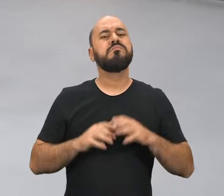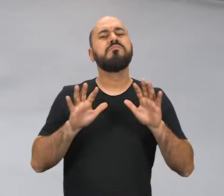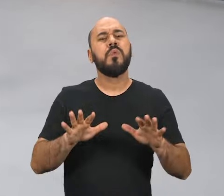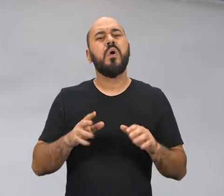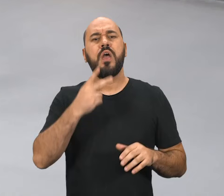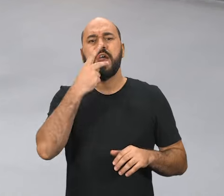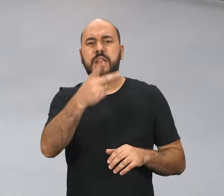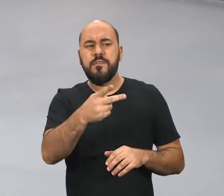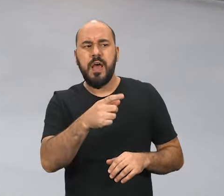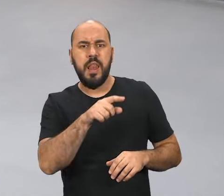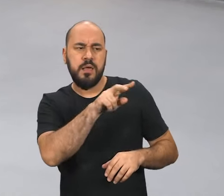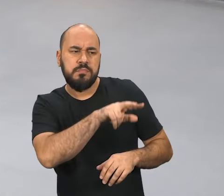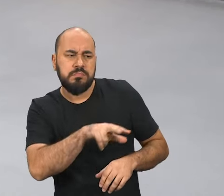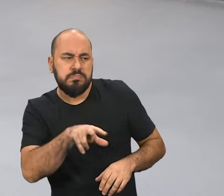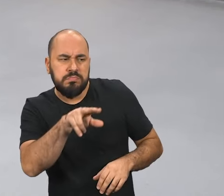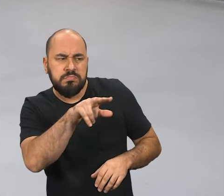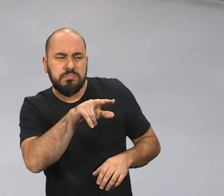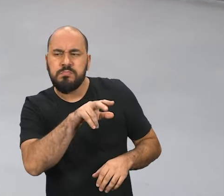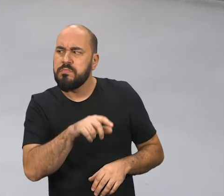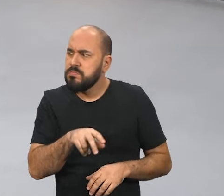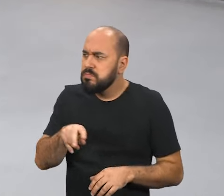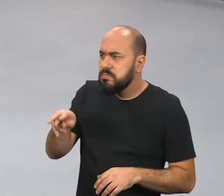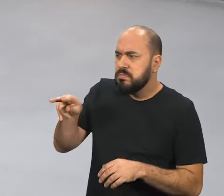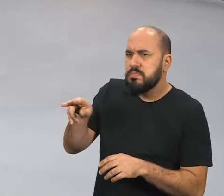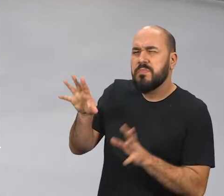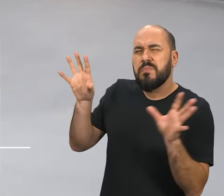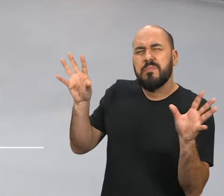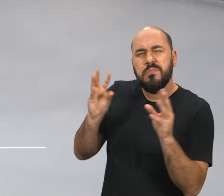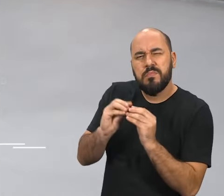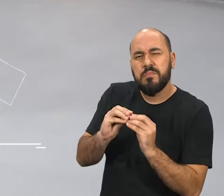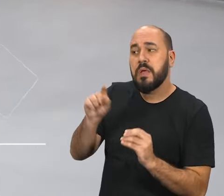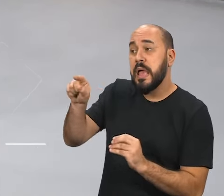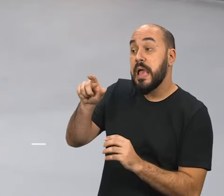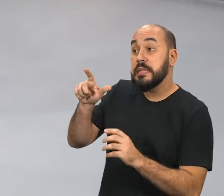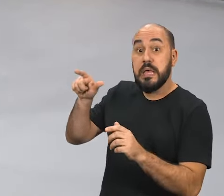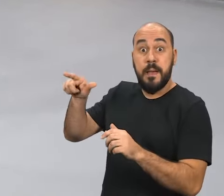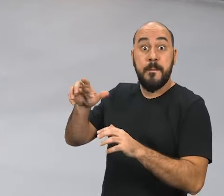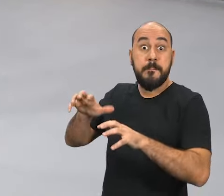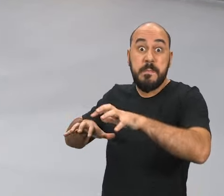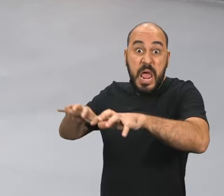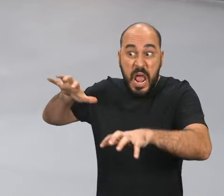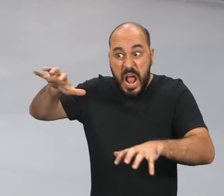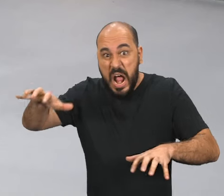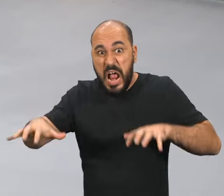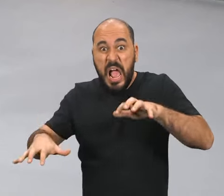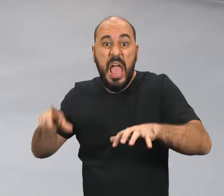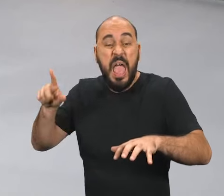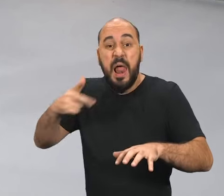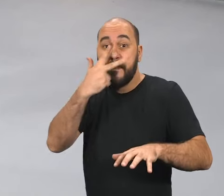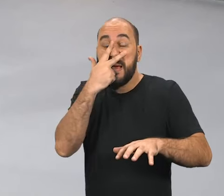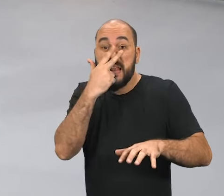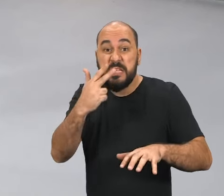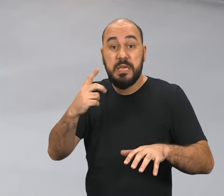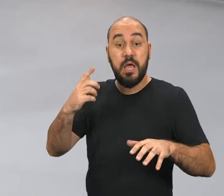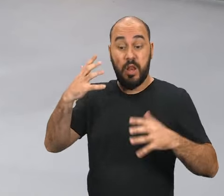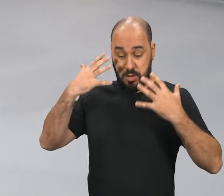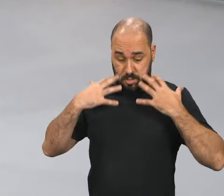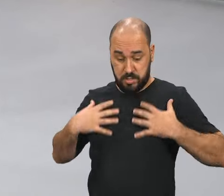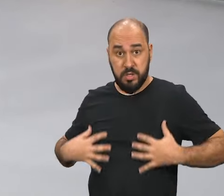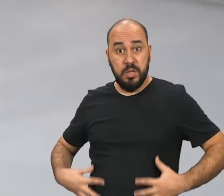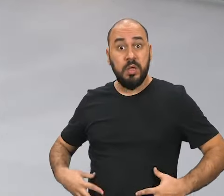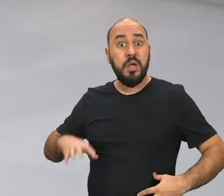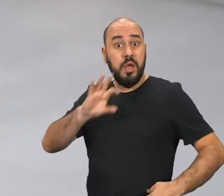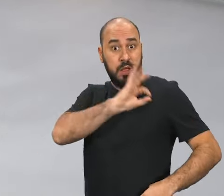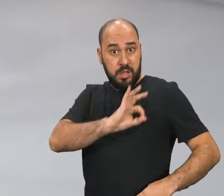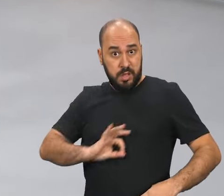que vi era semelhante a um leopardo, com os pés como de urso e uma boca como de leão. Em